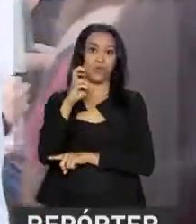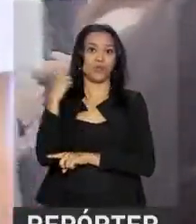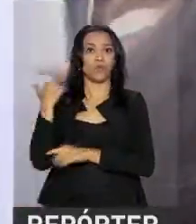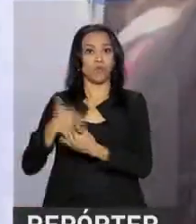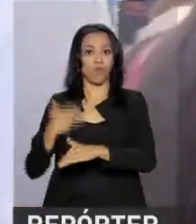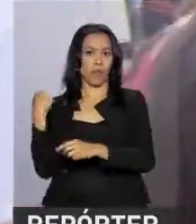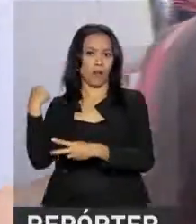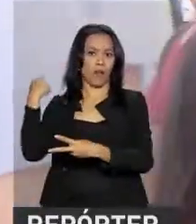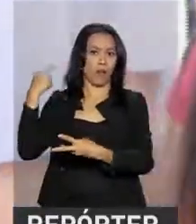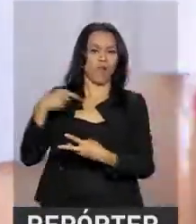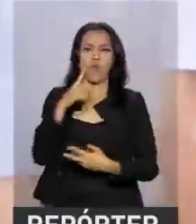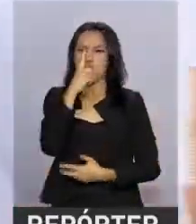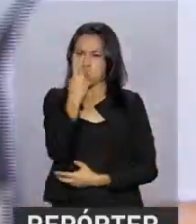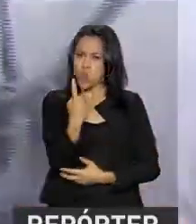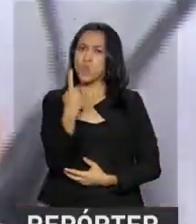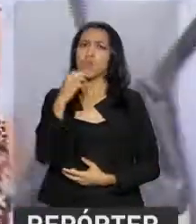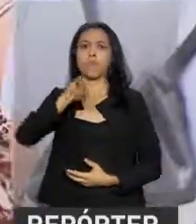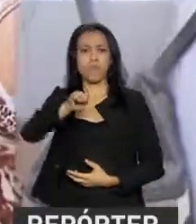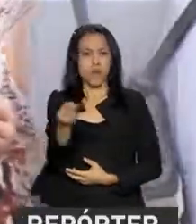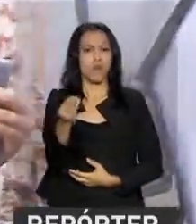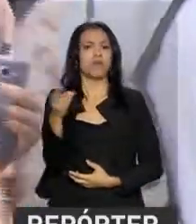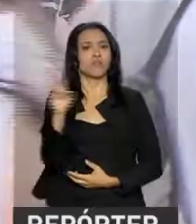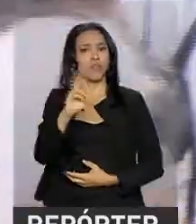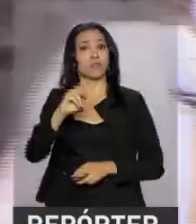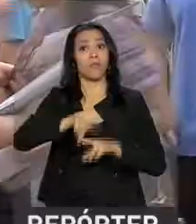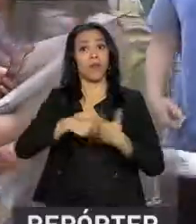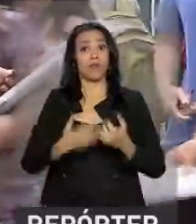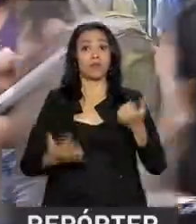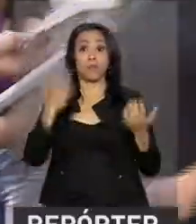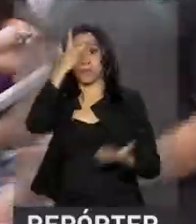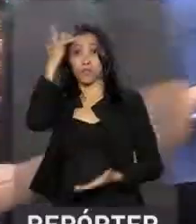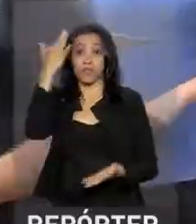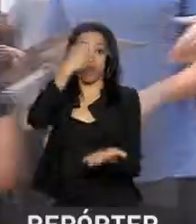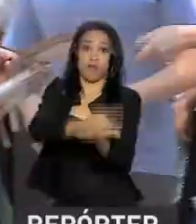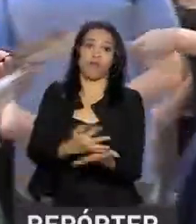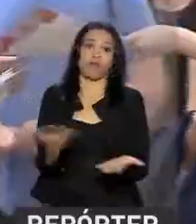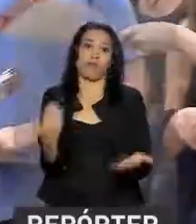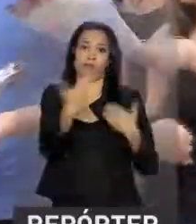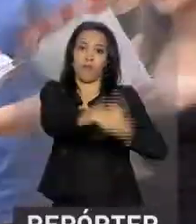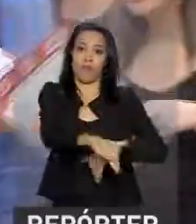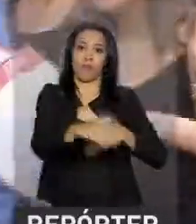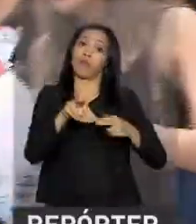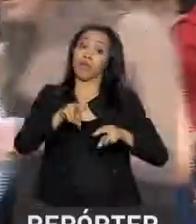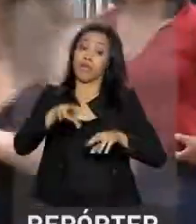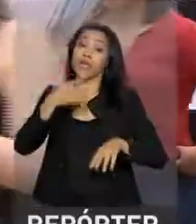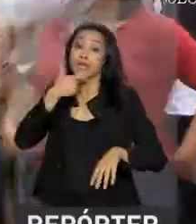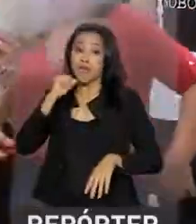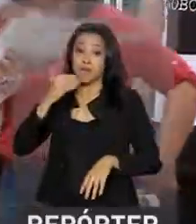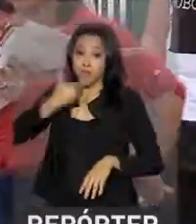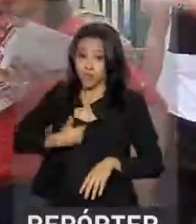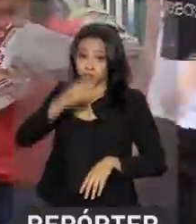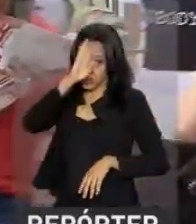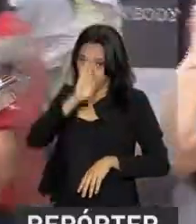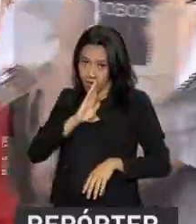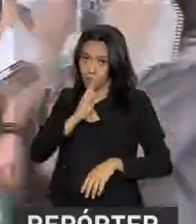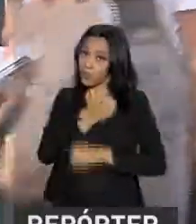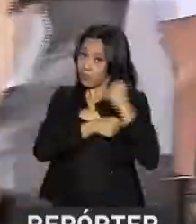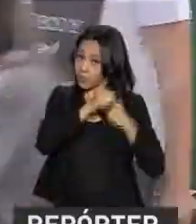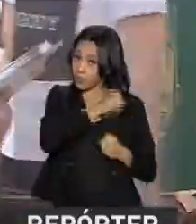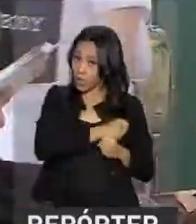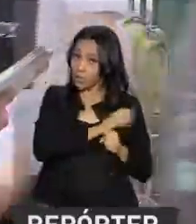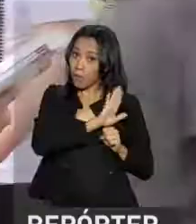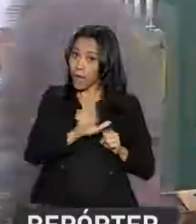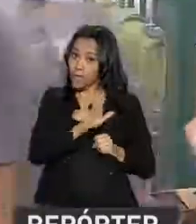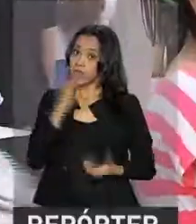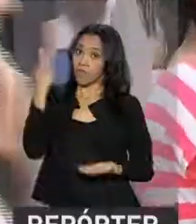quase 1 bilhão de reais por causa da ausência nos james por isso os alunos que pediram isenção do pagamento no ano passado mas